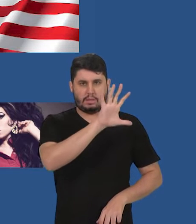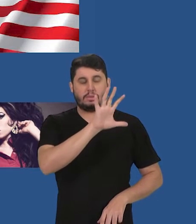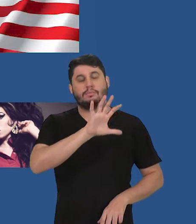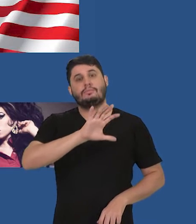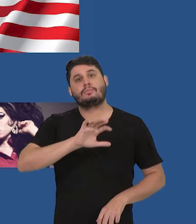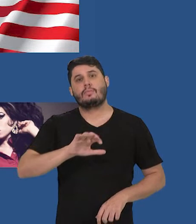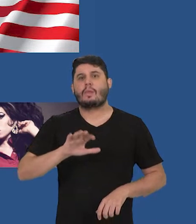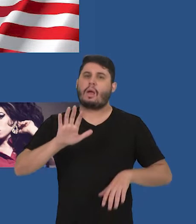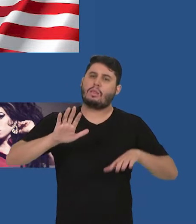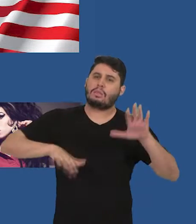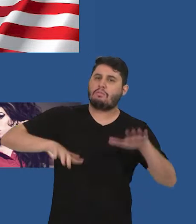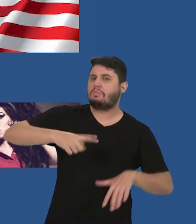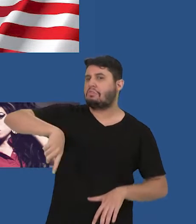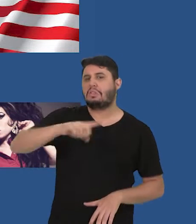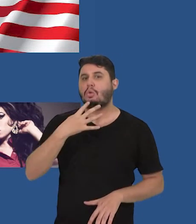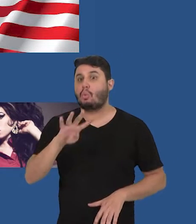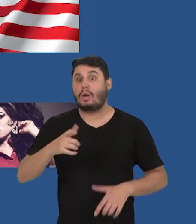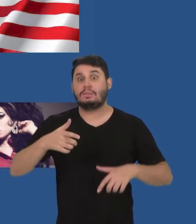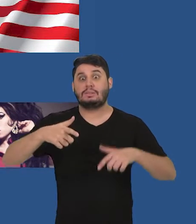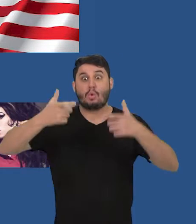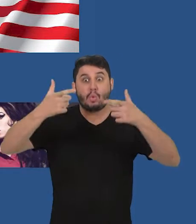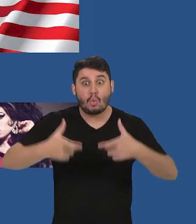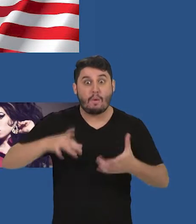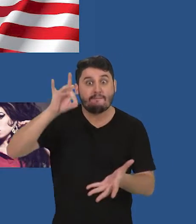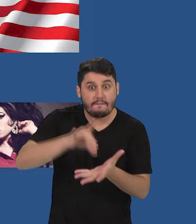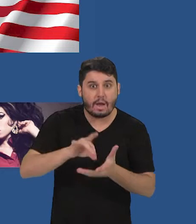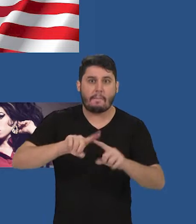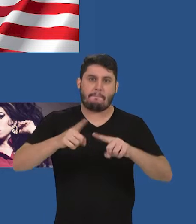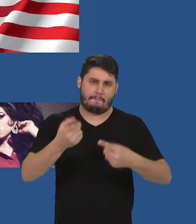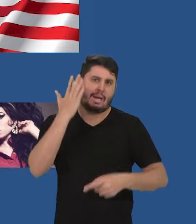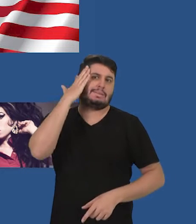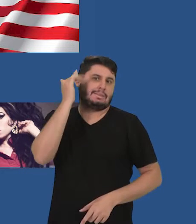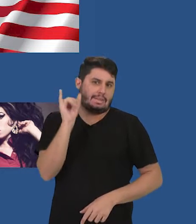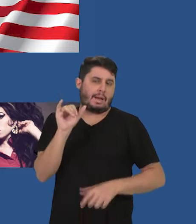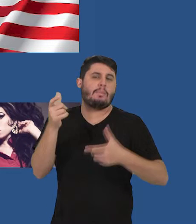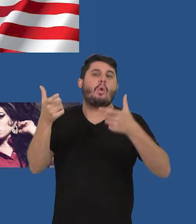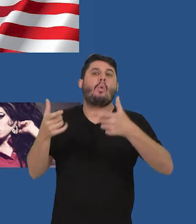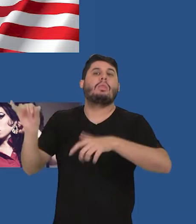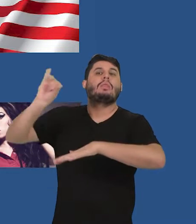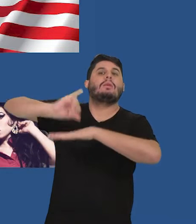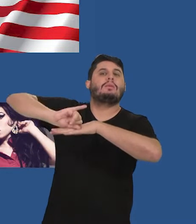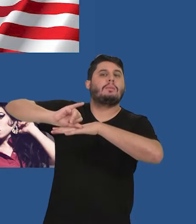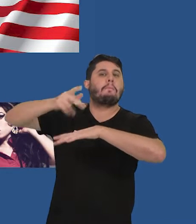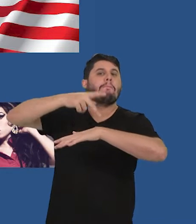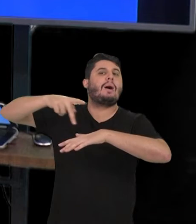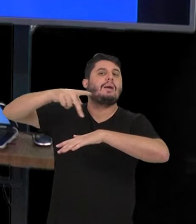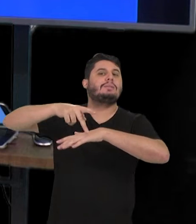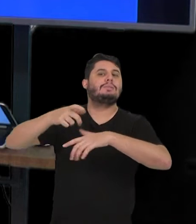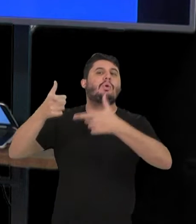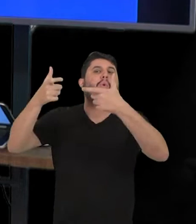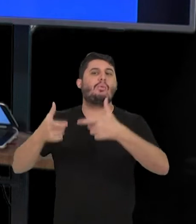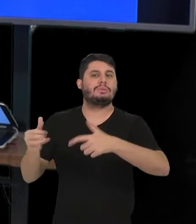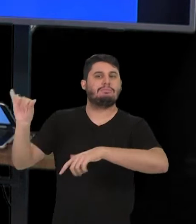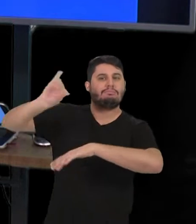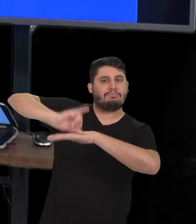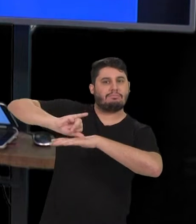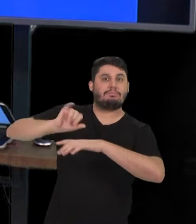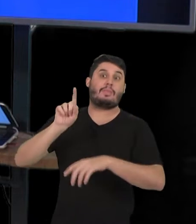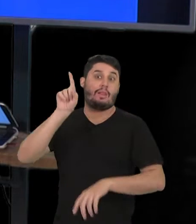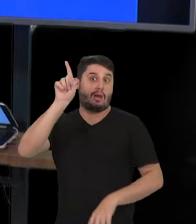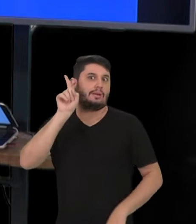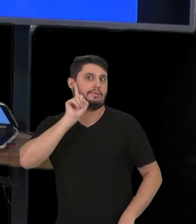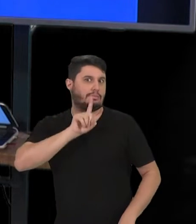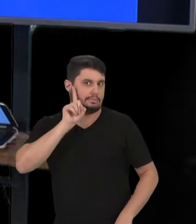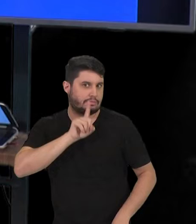Talvez você não identifique a cidade ou o estado, mas você sabe certamente onde essa imagem está, né? A imagem da Estátua da Liberdade, que